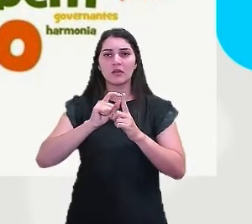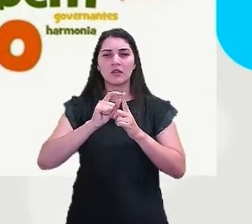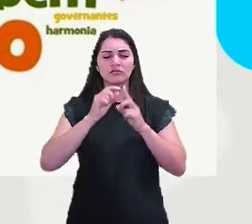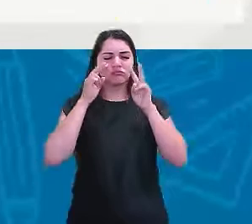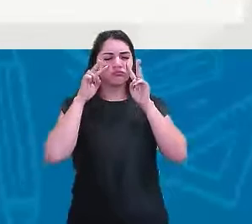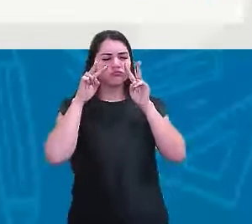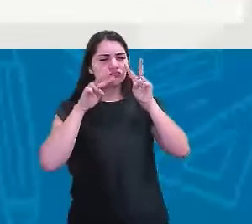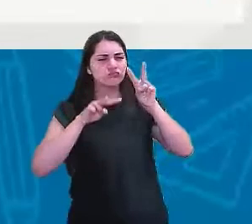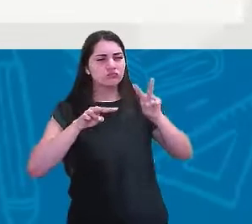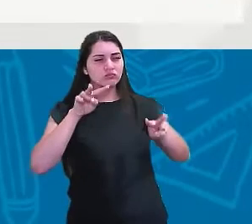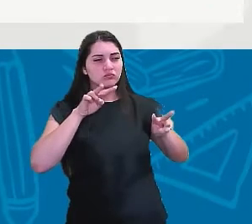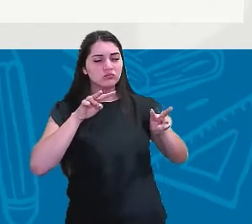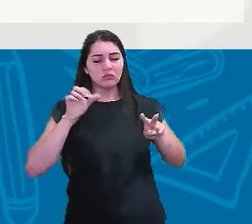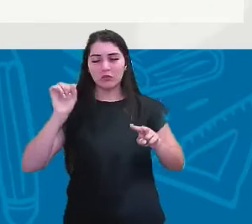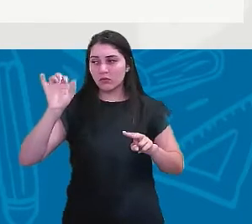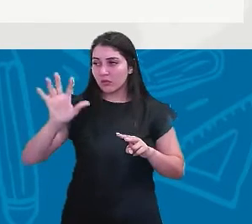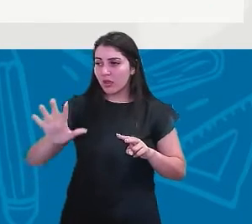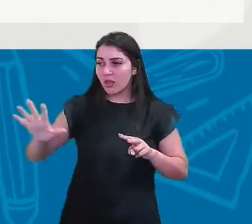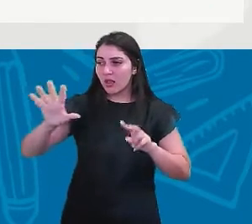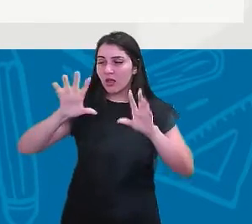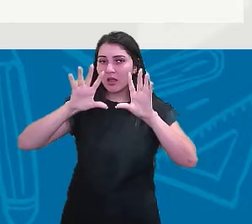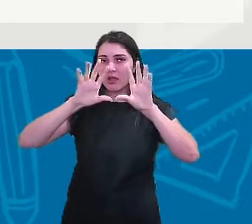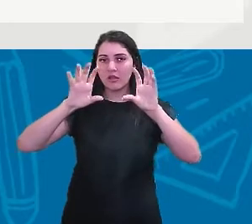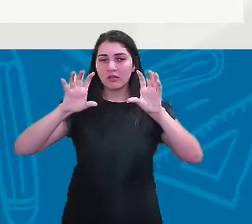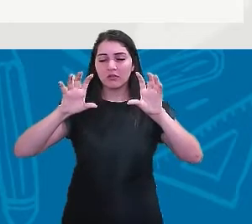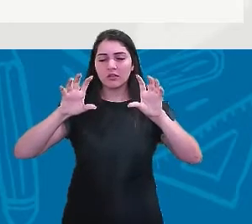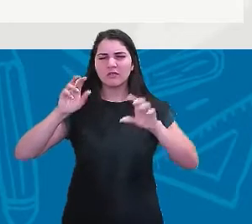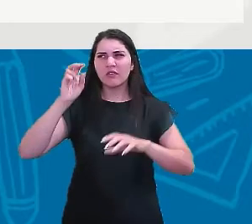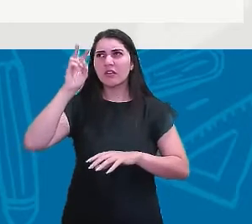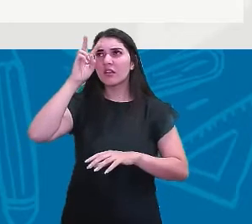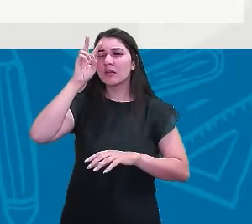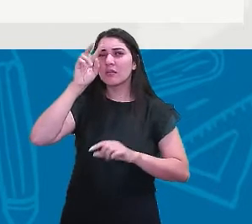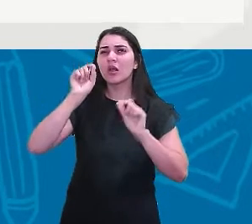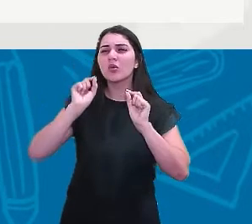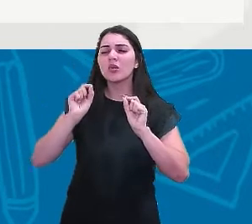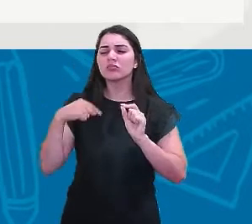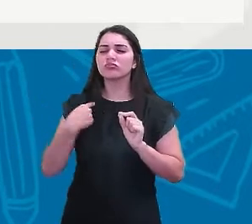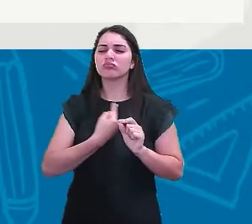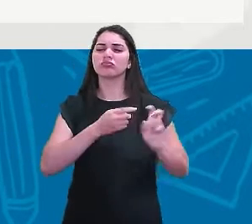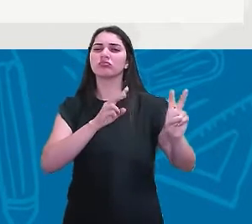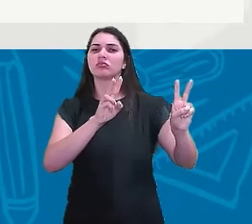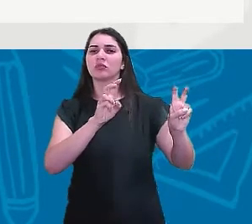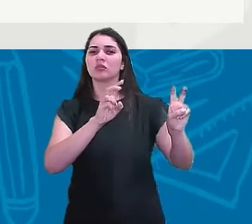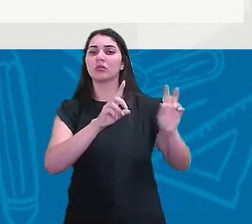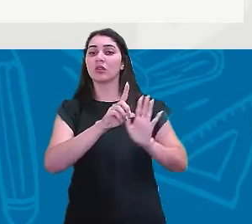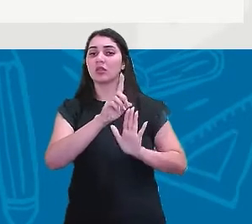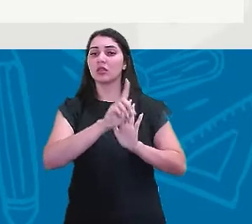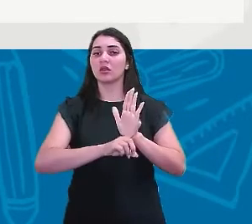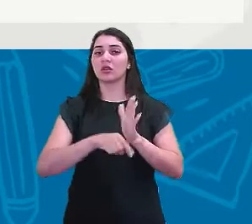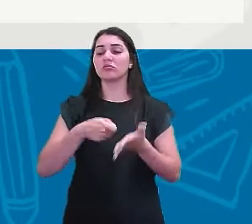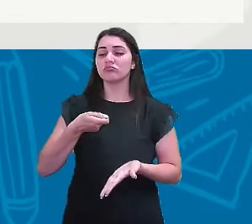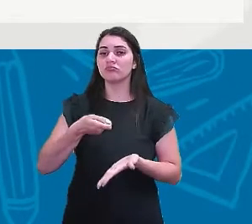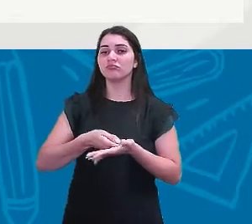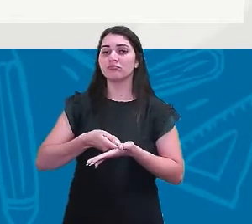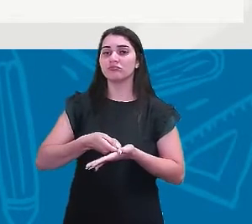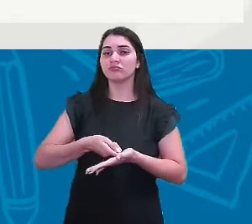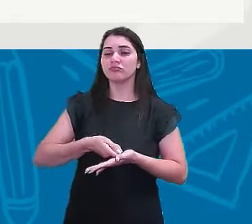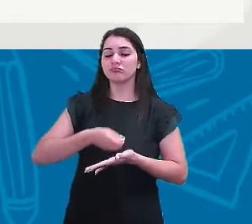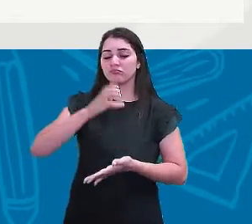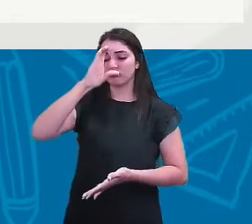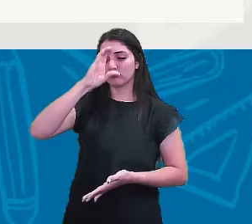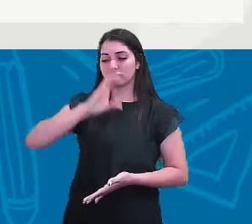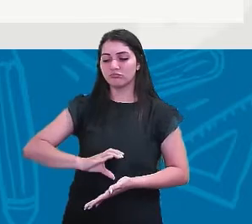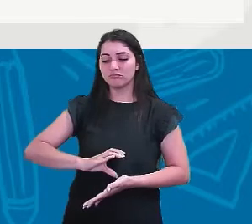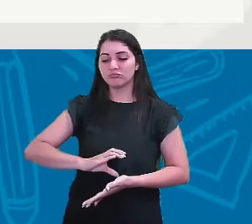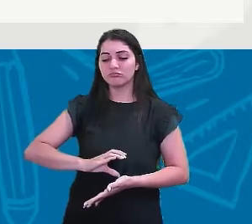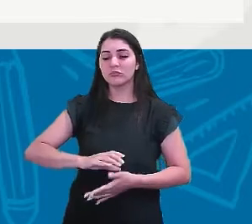estão vendo aqui nessa nuvem e que faz recordar sobre o nosso tema, que são direitos e deveres do cidadão. Se a gente